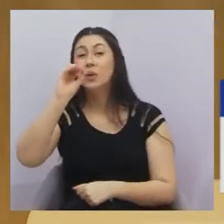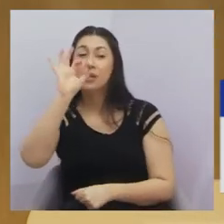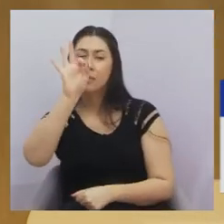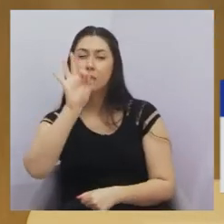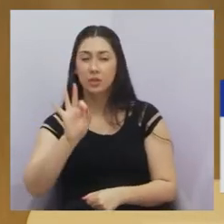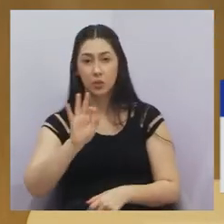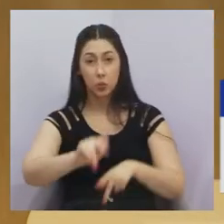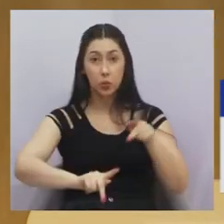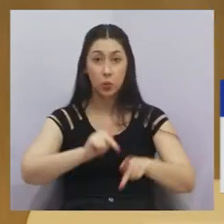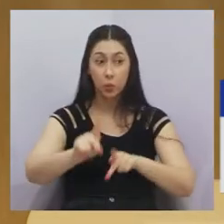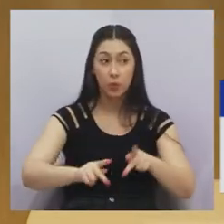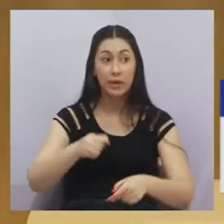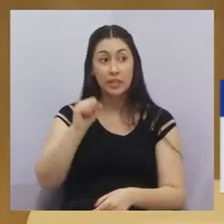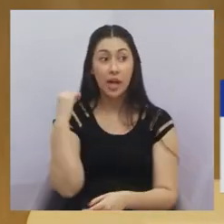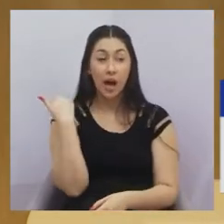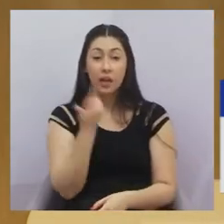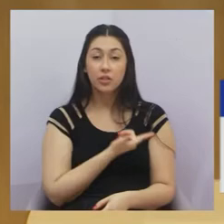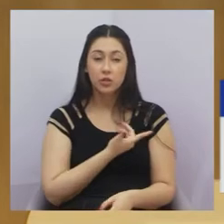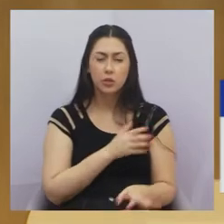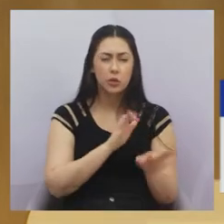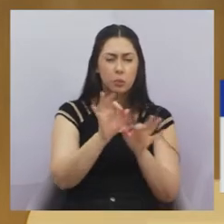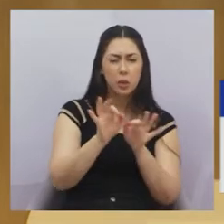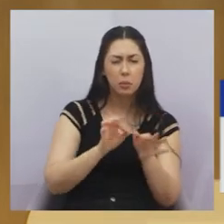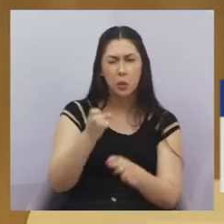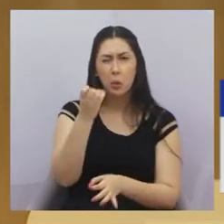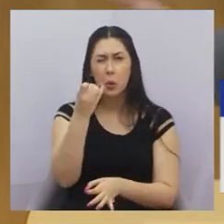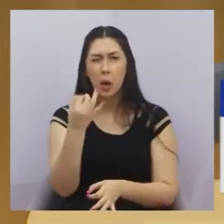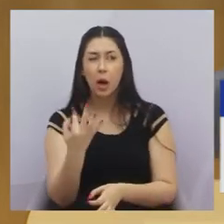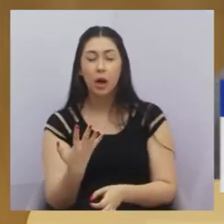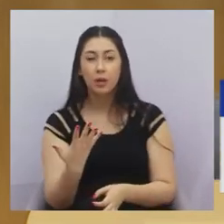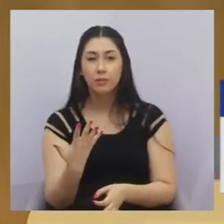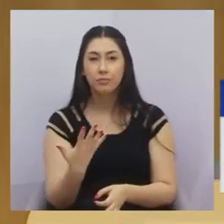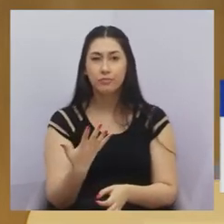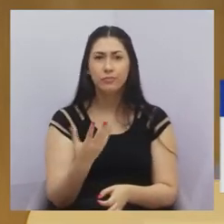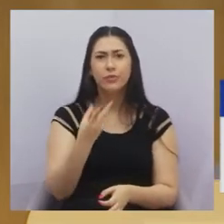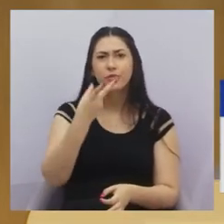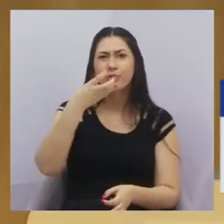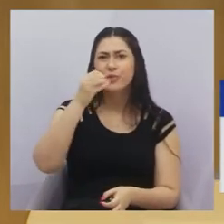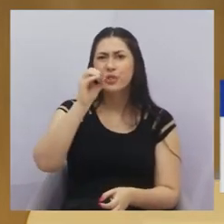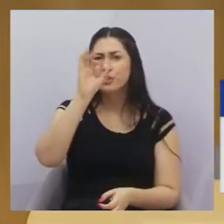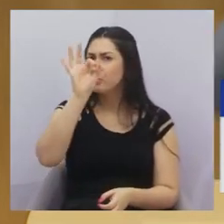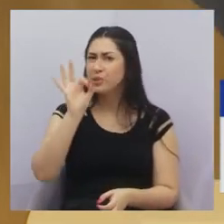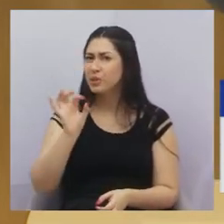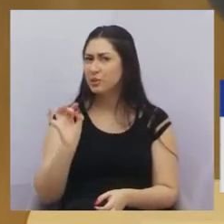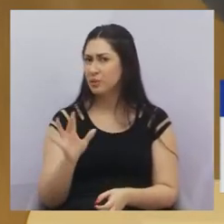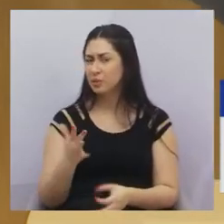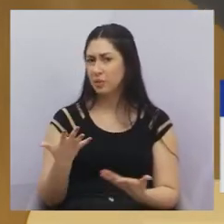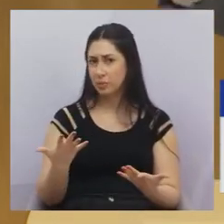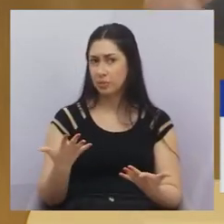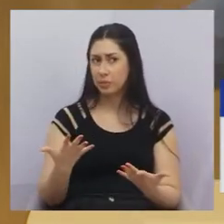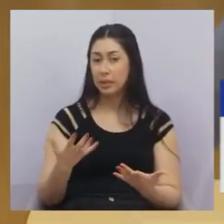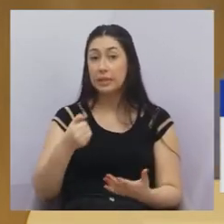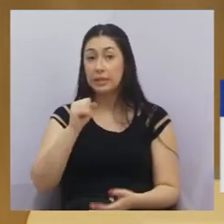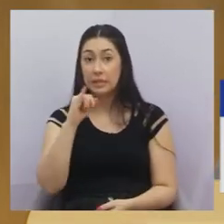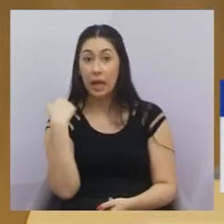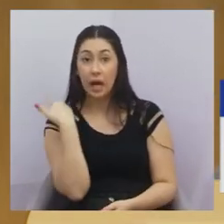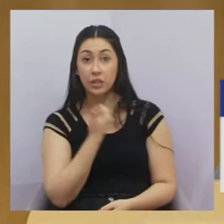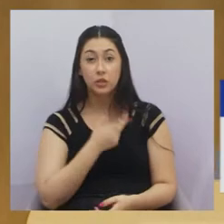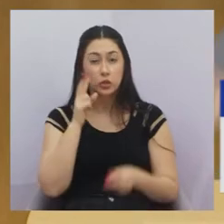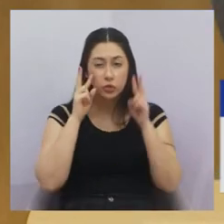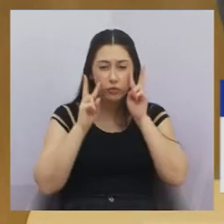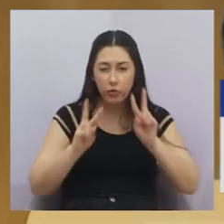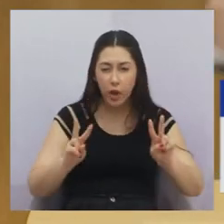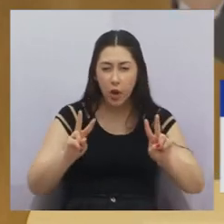gente for fazer aqui o percentual do número de cadeiras, é pouco mais de 20%. Se a gente pegar o Congresso